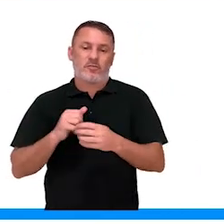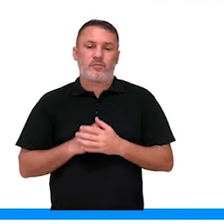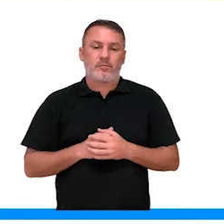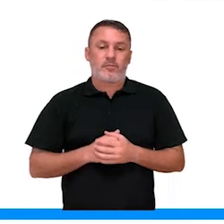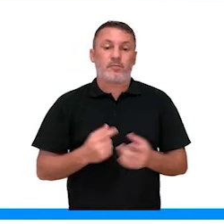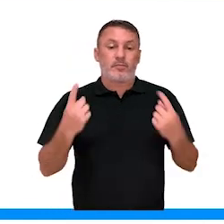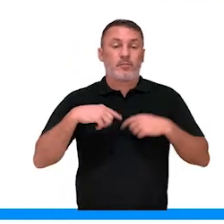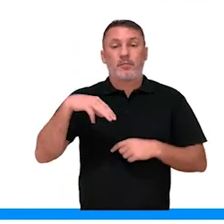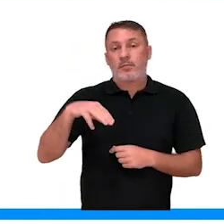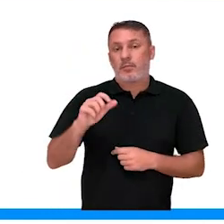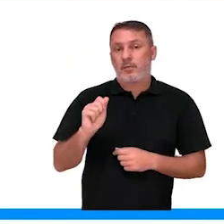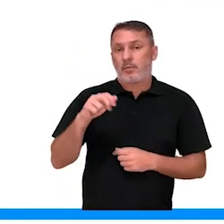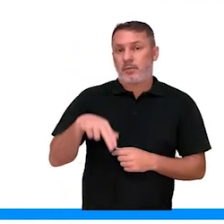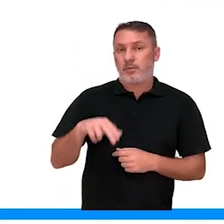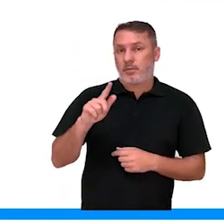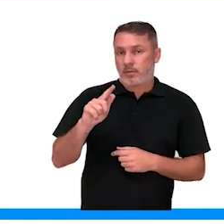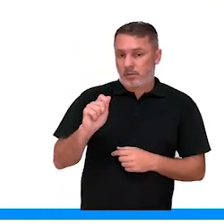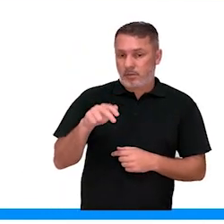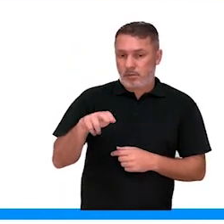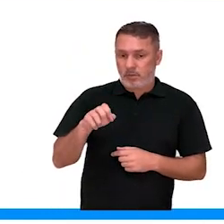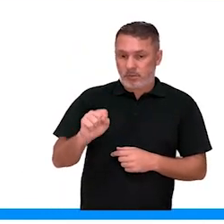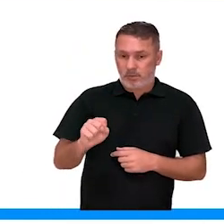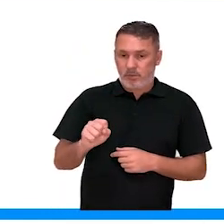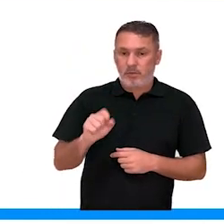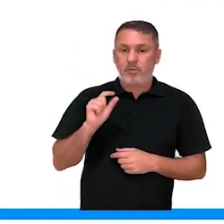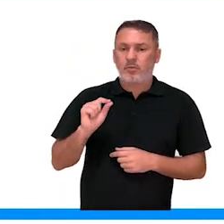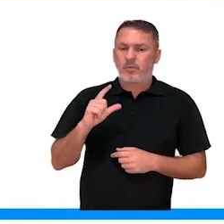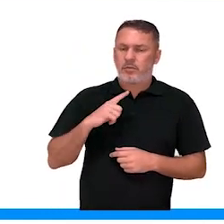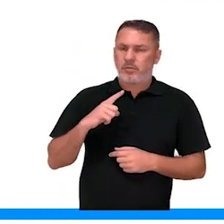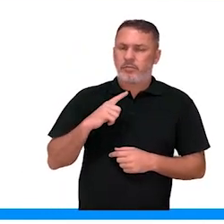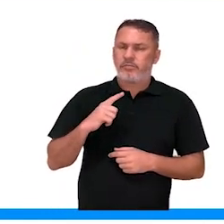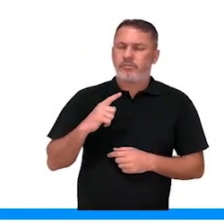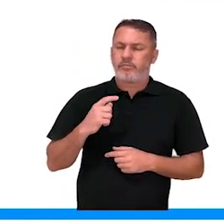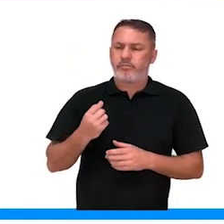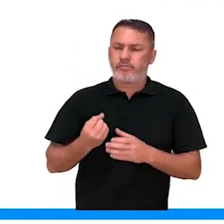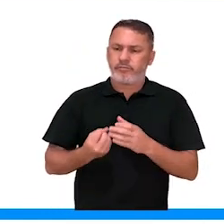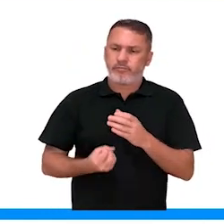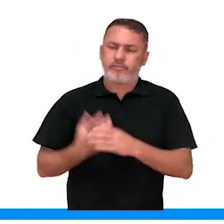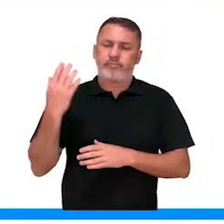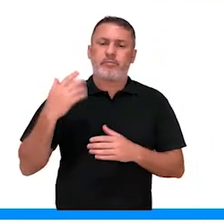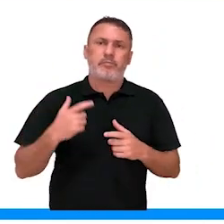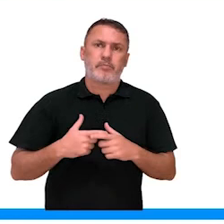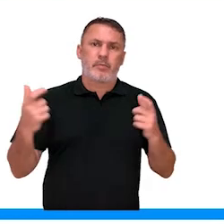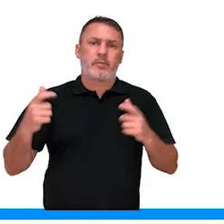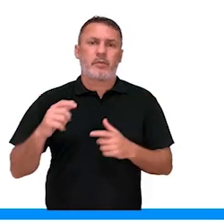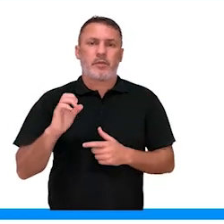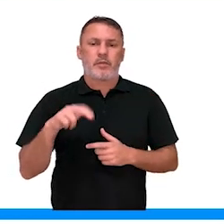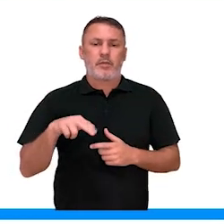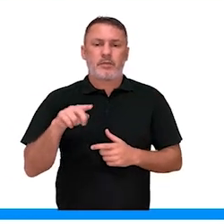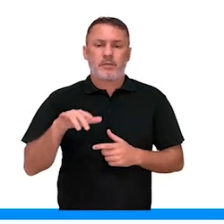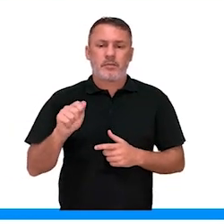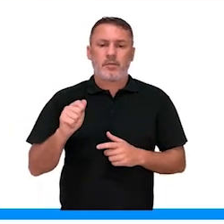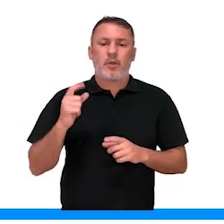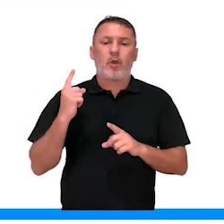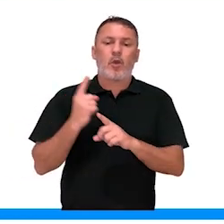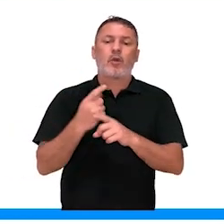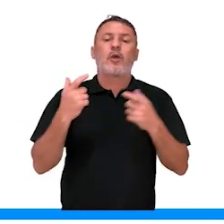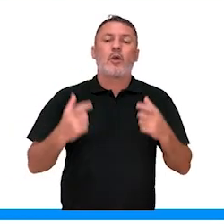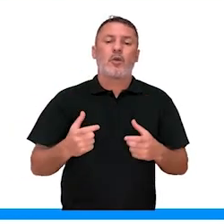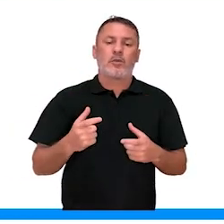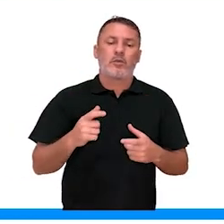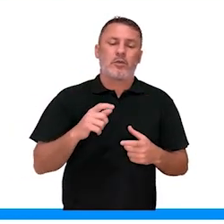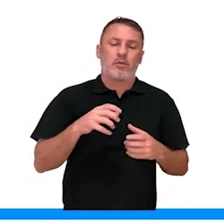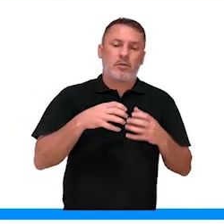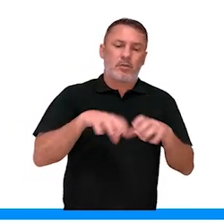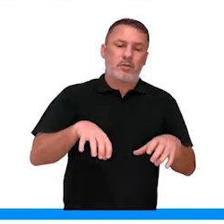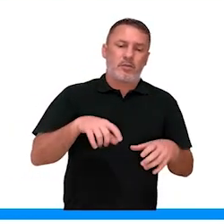encontra? Cereais e em vegetais verdes. O manganês é ativador de diversas enzimas e a gente